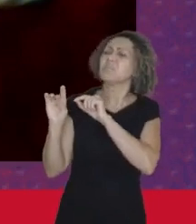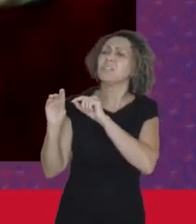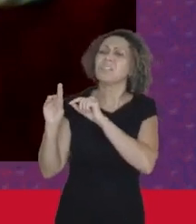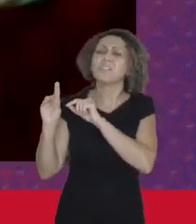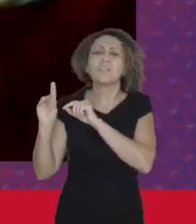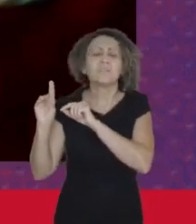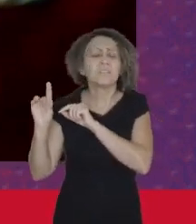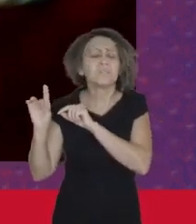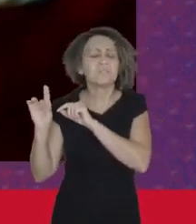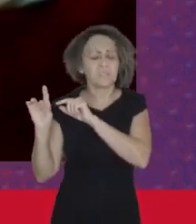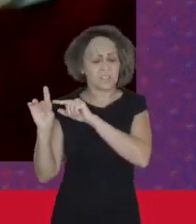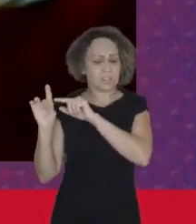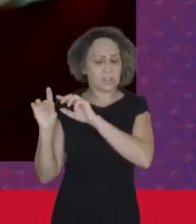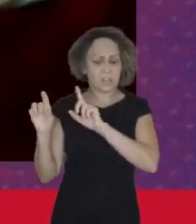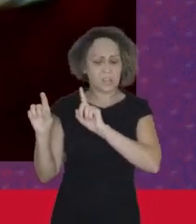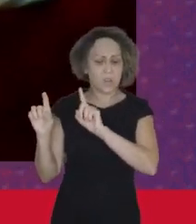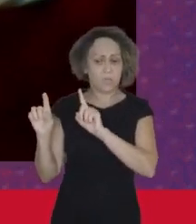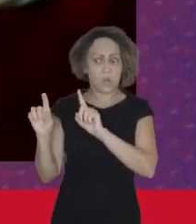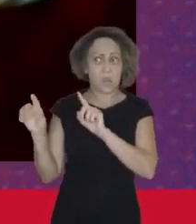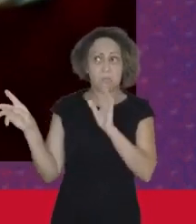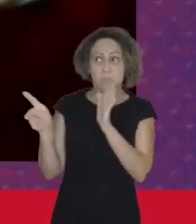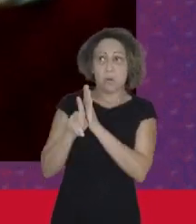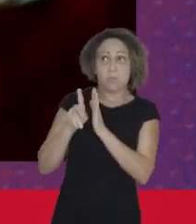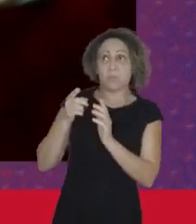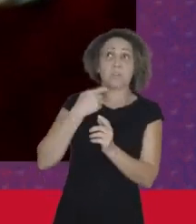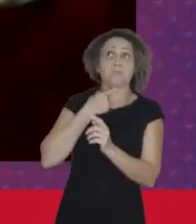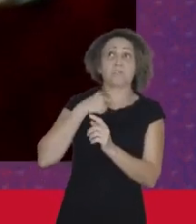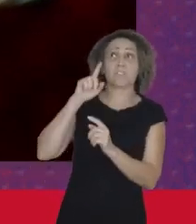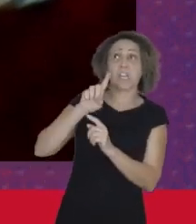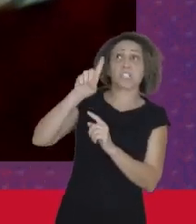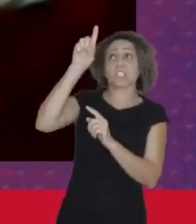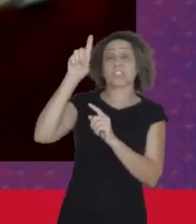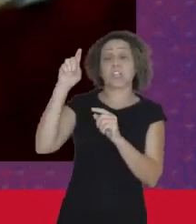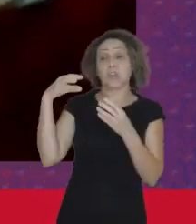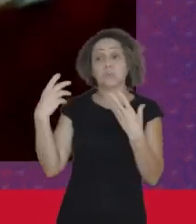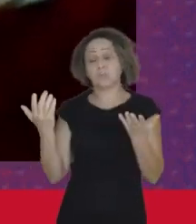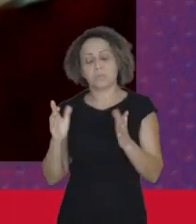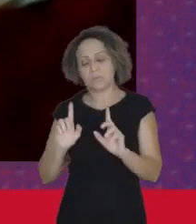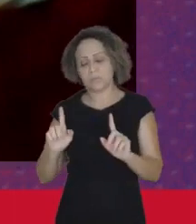fenômeno sobrenatural e passa a ser considerada